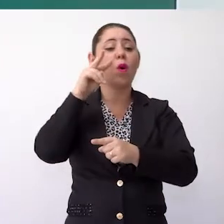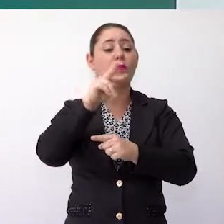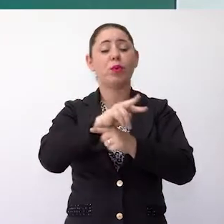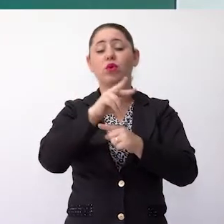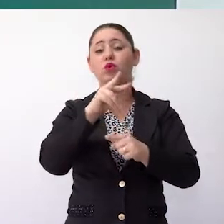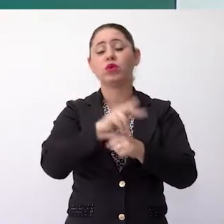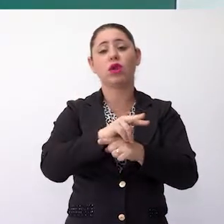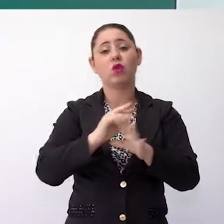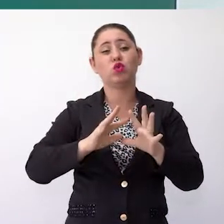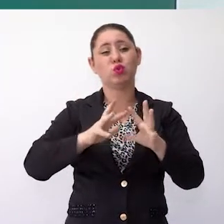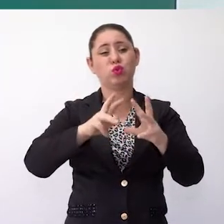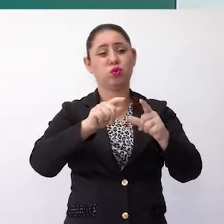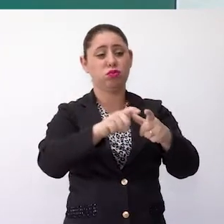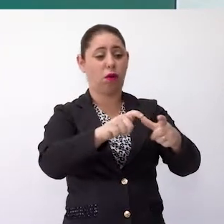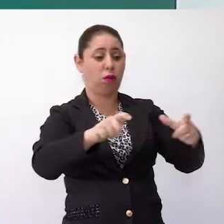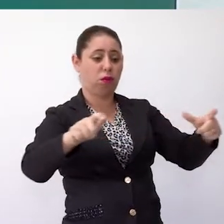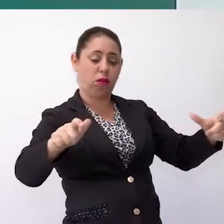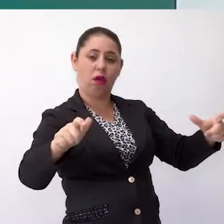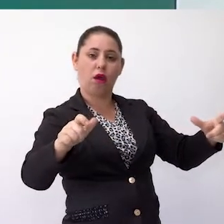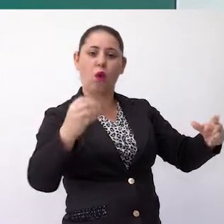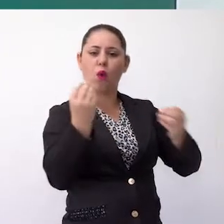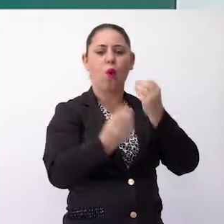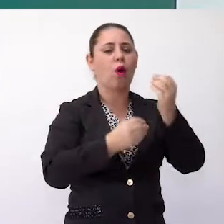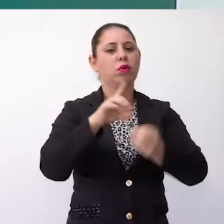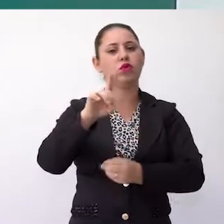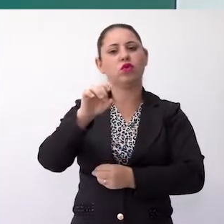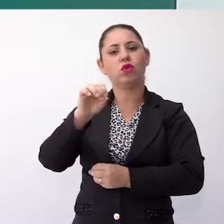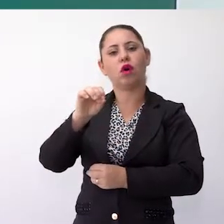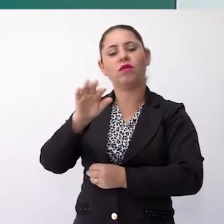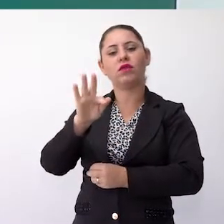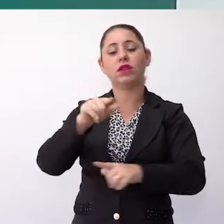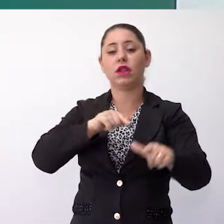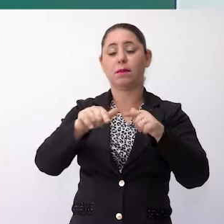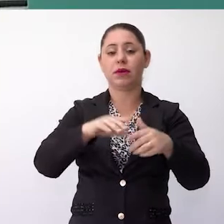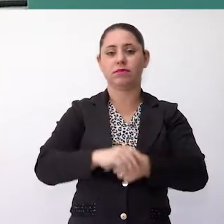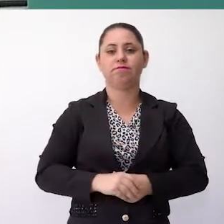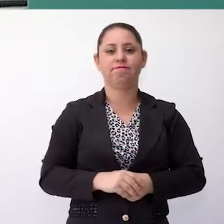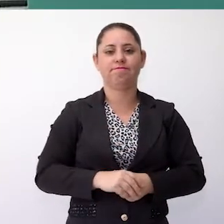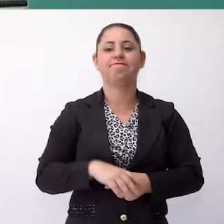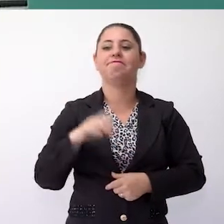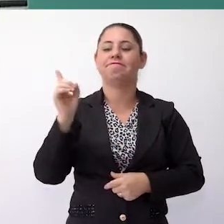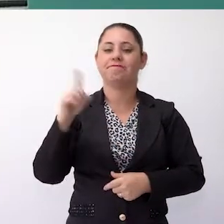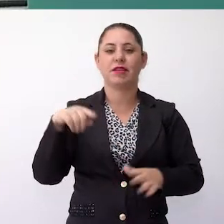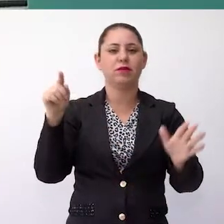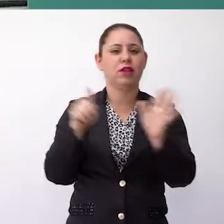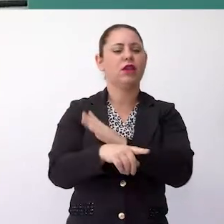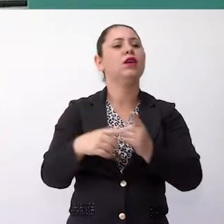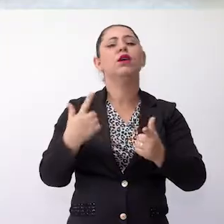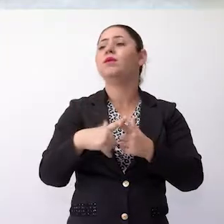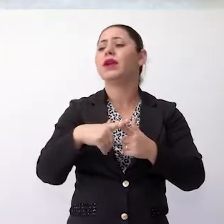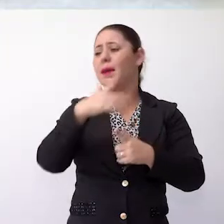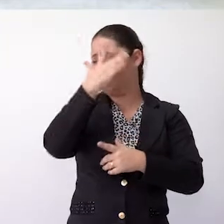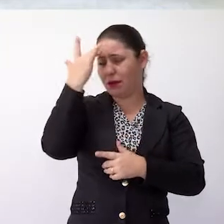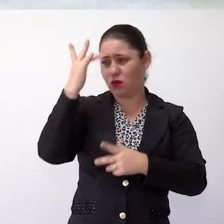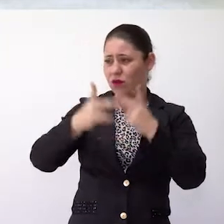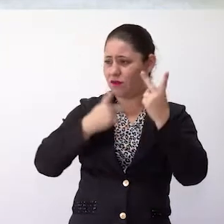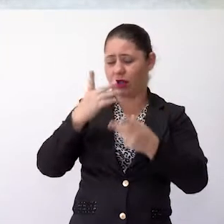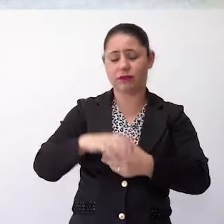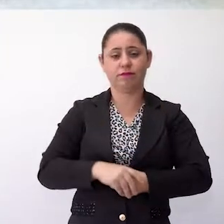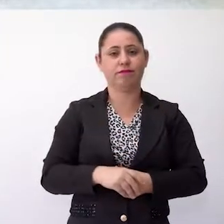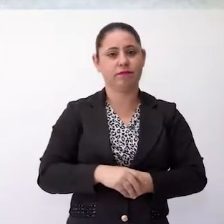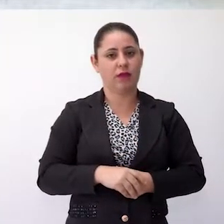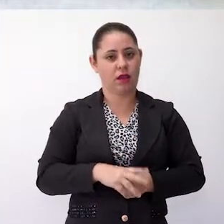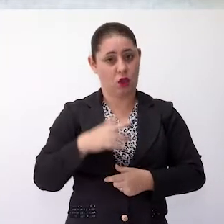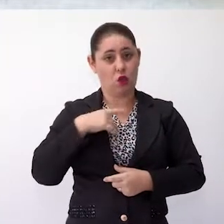que patrulhar isso aí? Como que o DOF trabalha nessas ações? Essa é uma pergunta... Porque o pessoal fala, coronel, isso que eu estou falando, eu